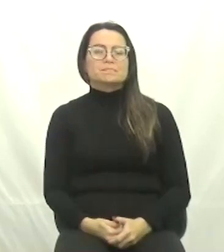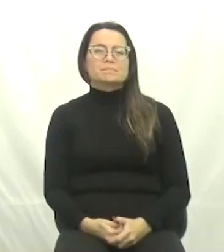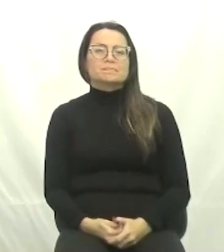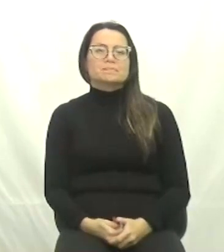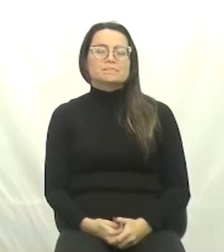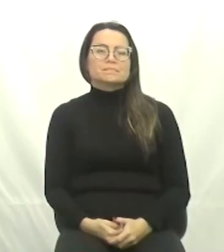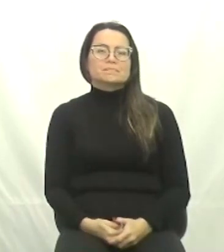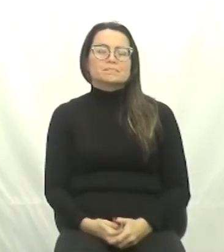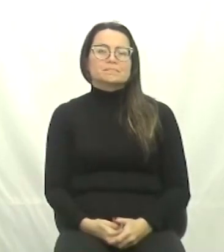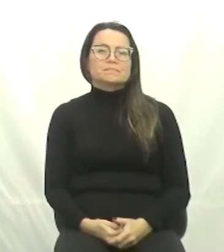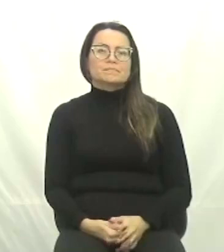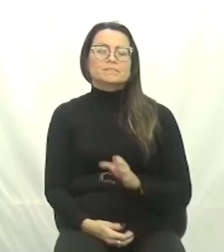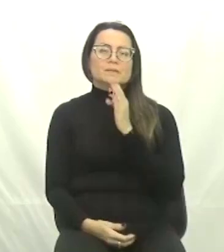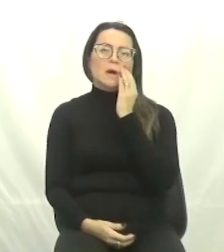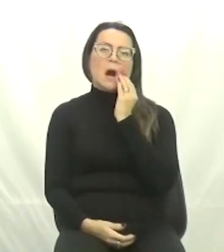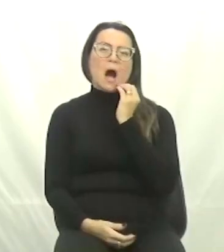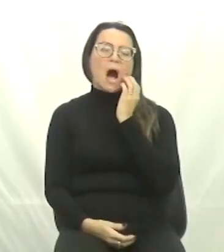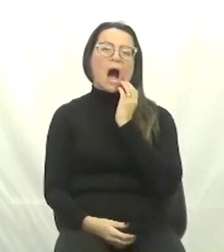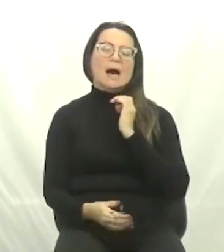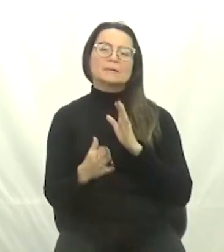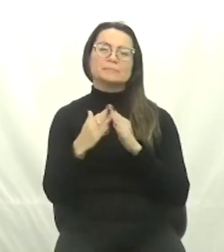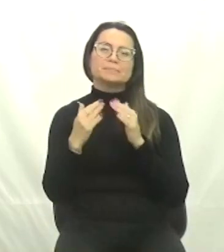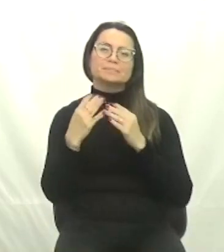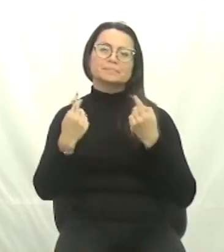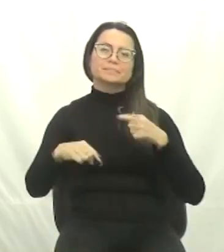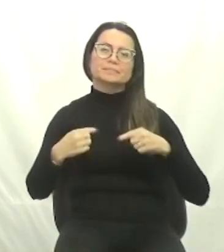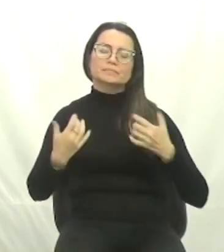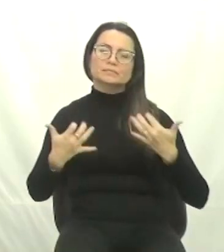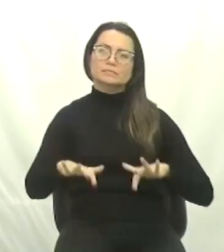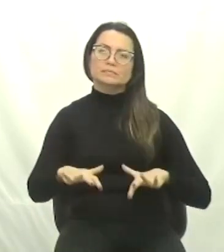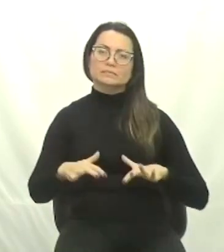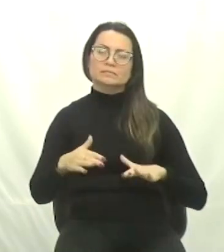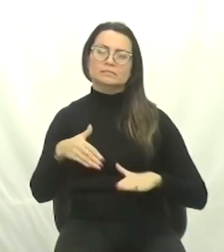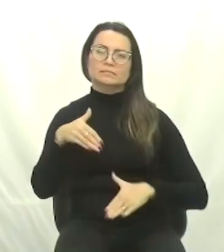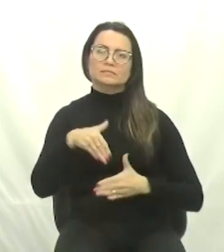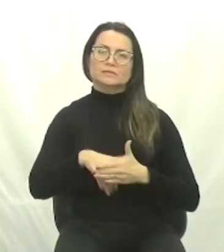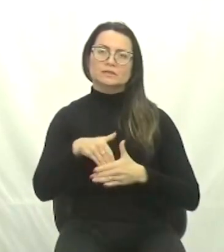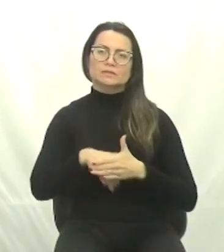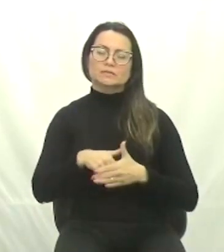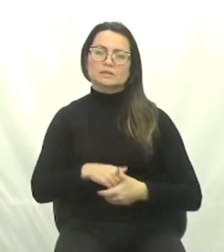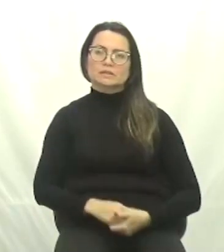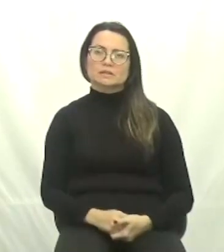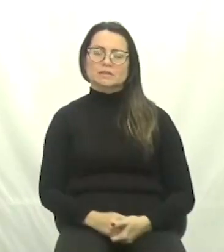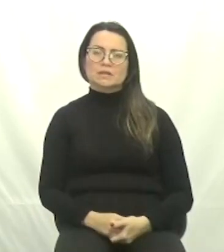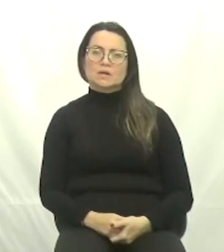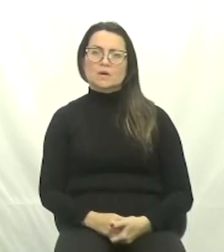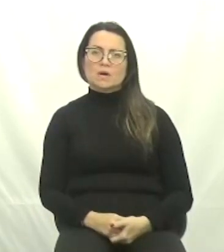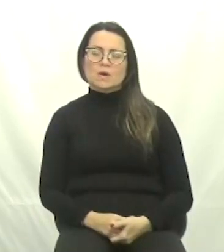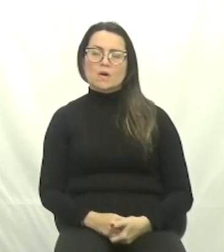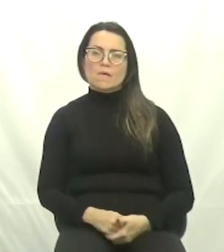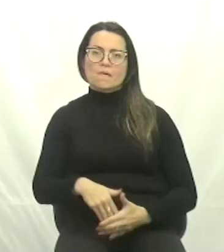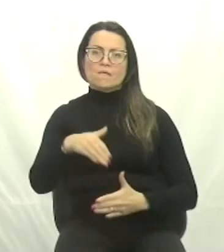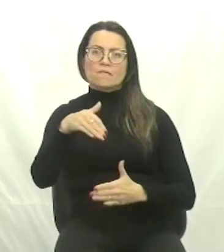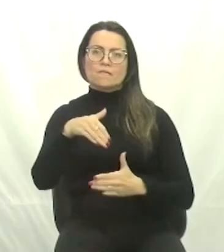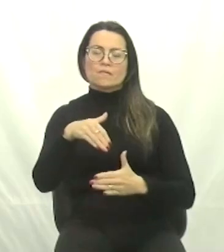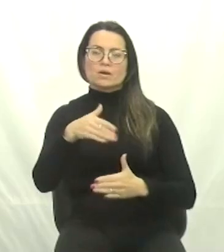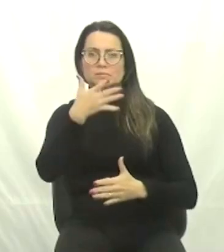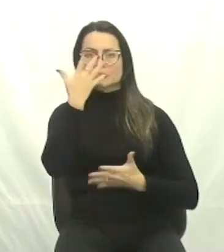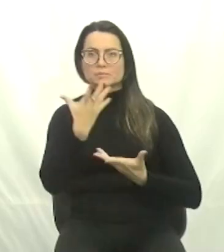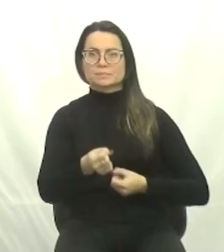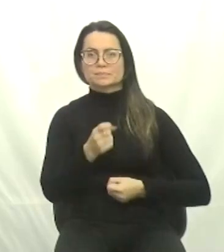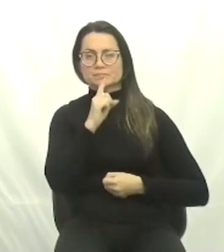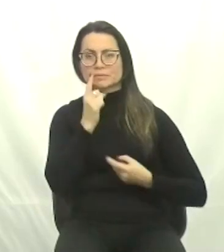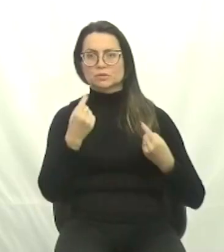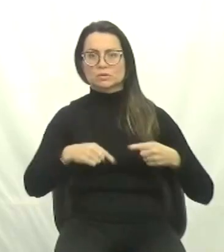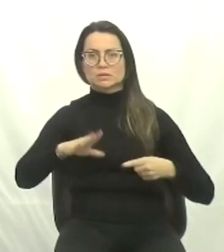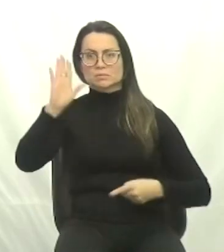Requerimento continua em discussão. Não havendo quem queira discutir, o requerimento está em votação. Os favoráveis permaneçam como